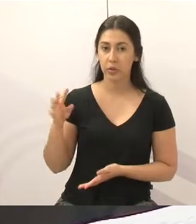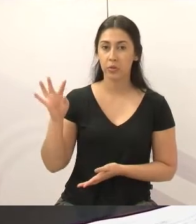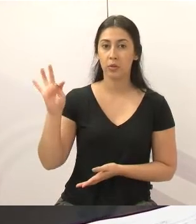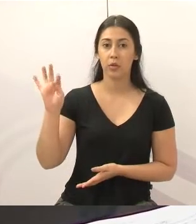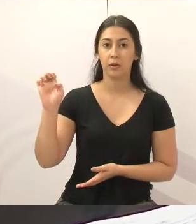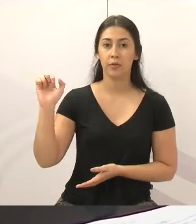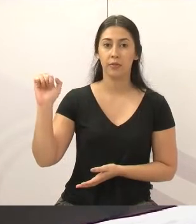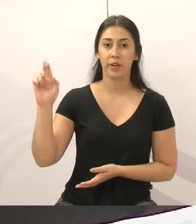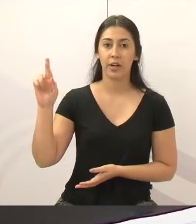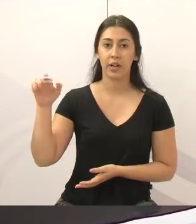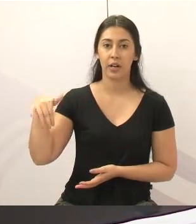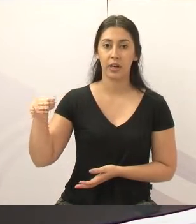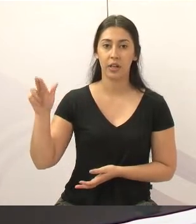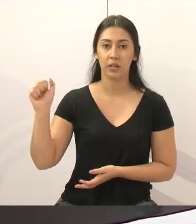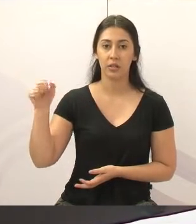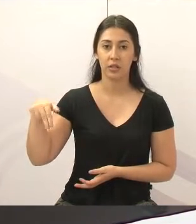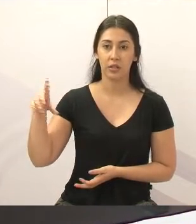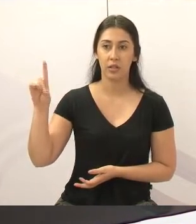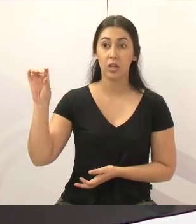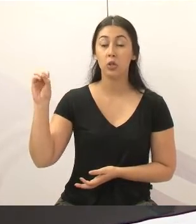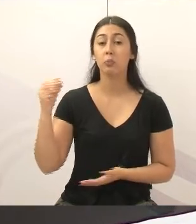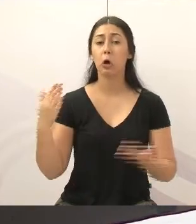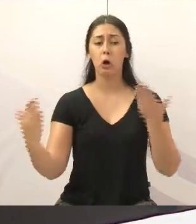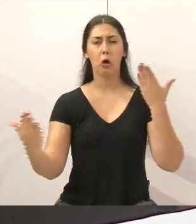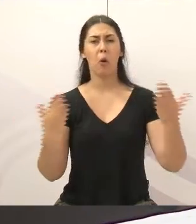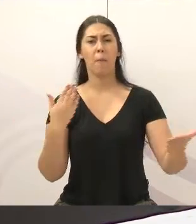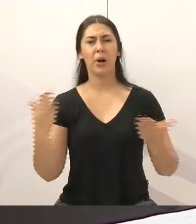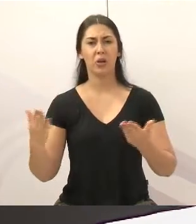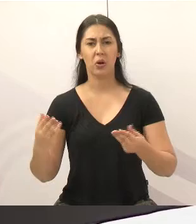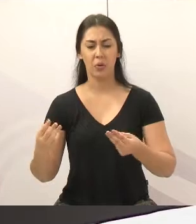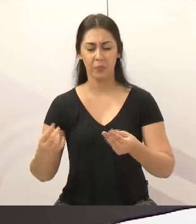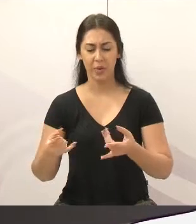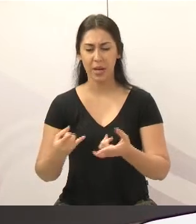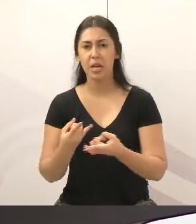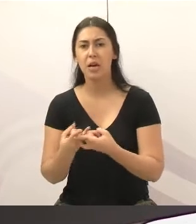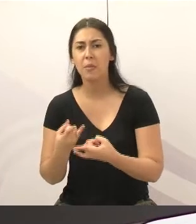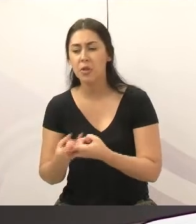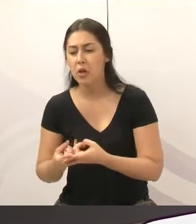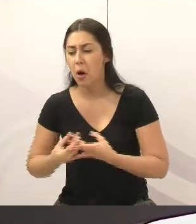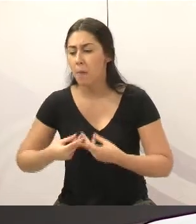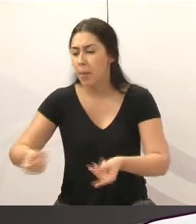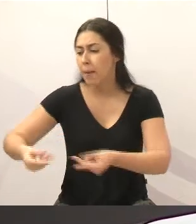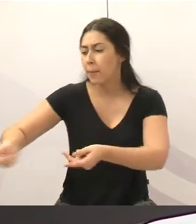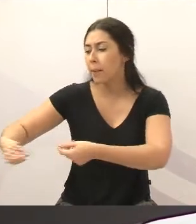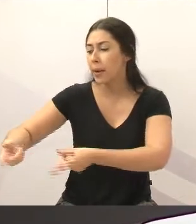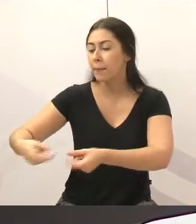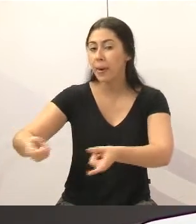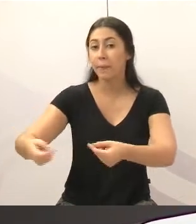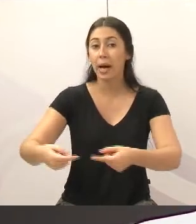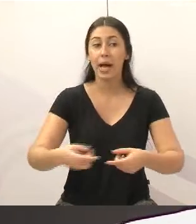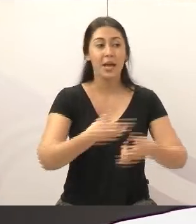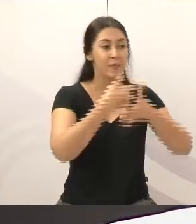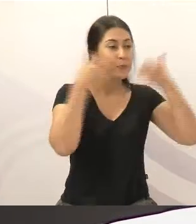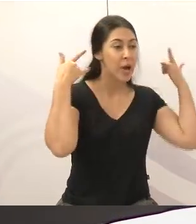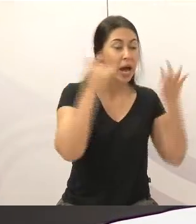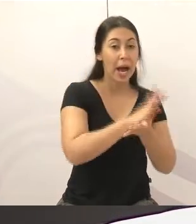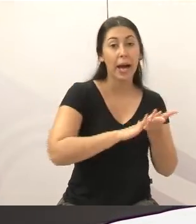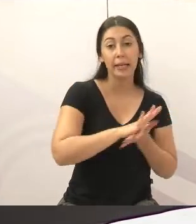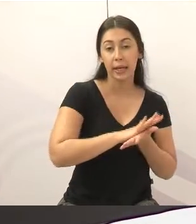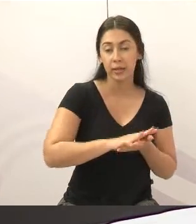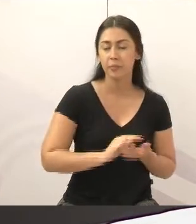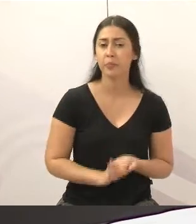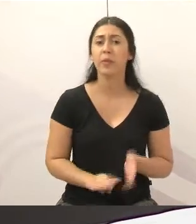comparar a distribuição de camisinhas com a distribuição de máscaras. Primeiro, para ficar bem claro